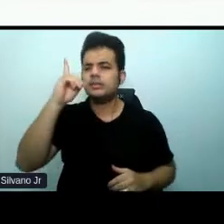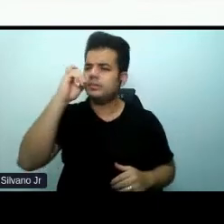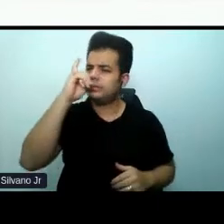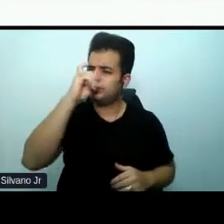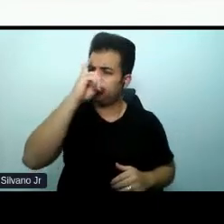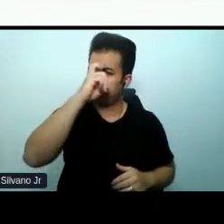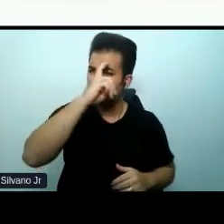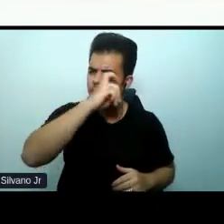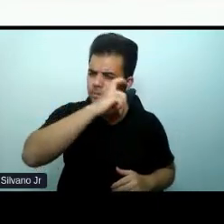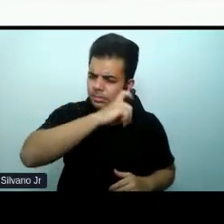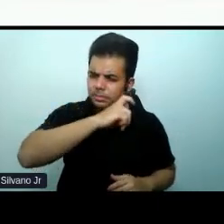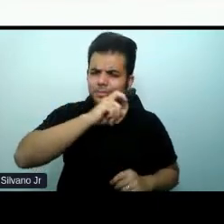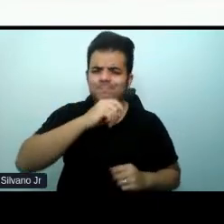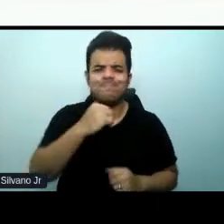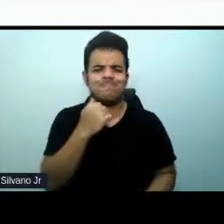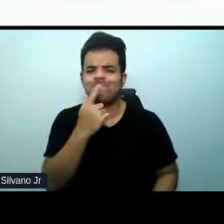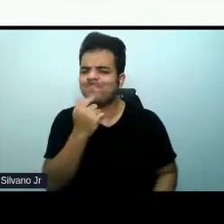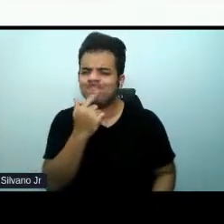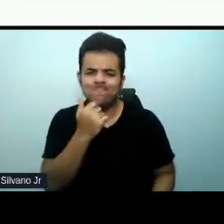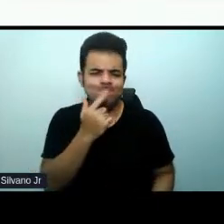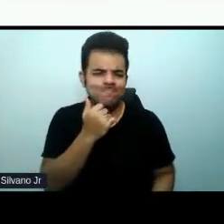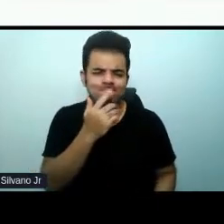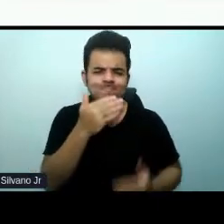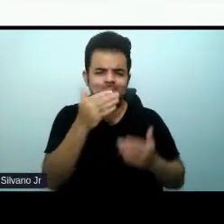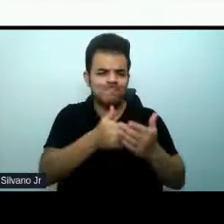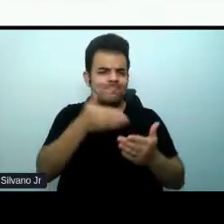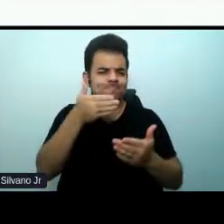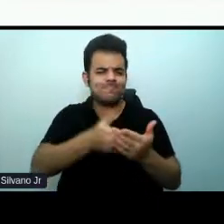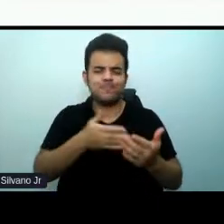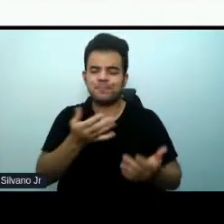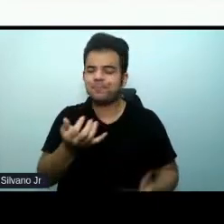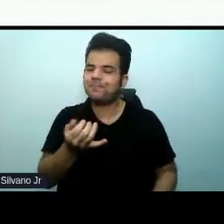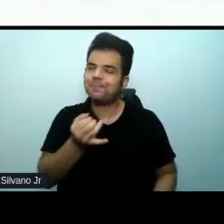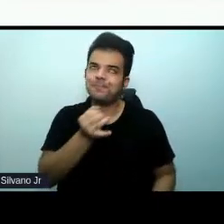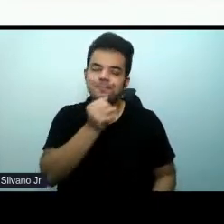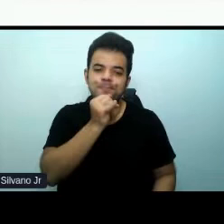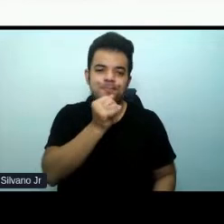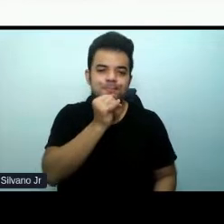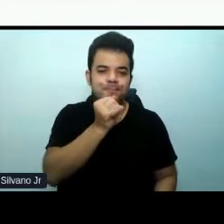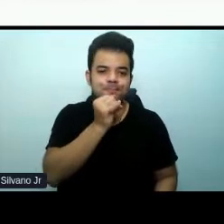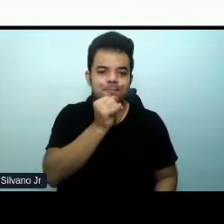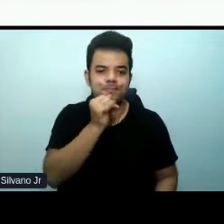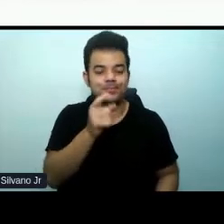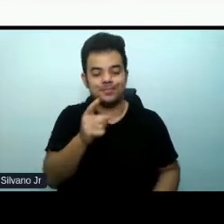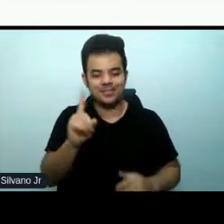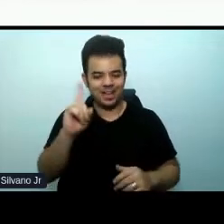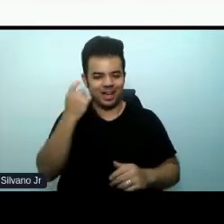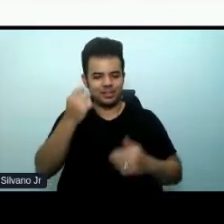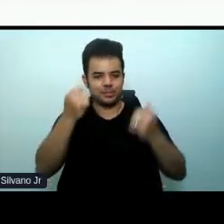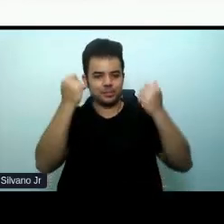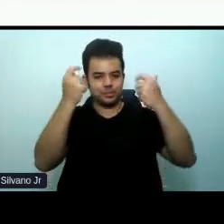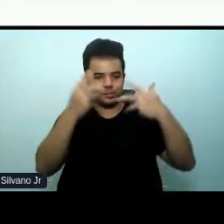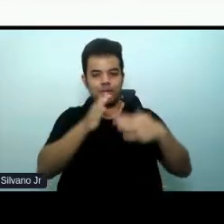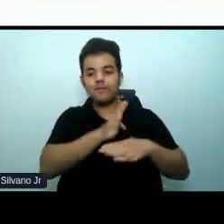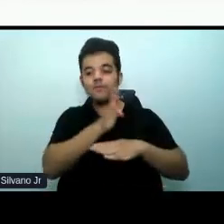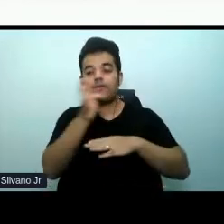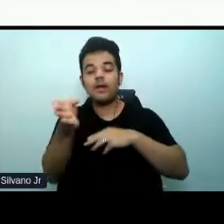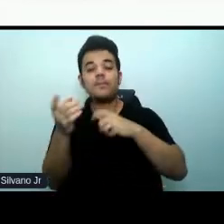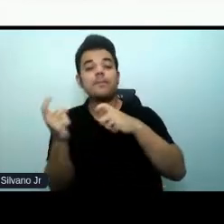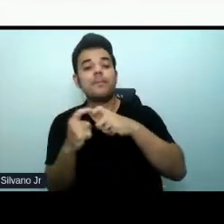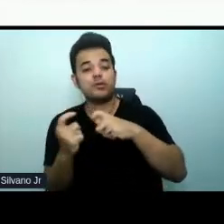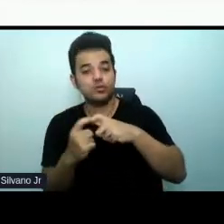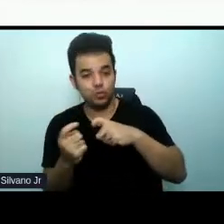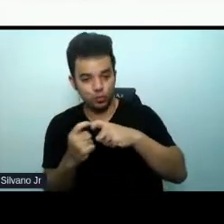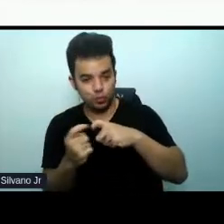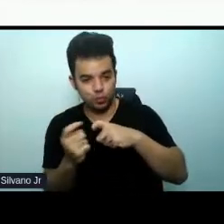né? E, por exemplo, no que eu falei antes, em consultórios